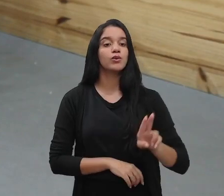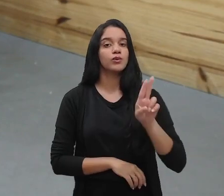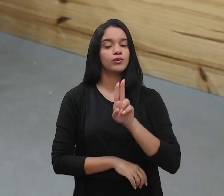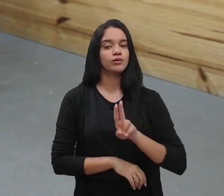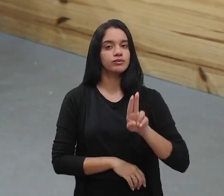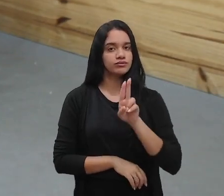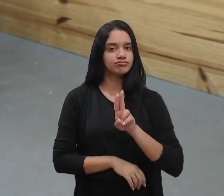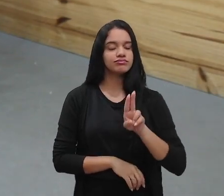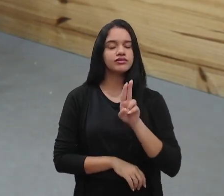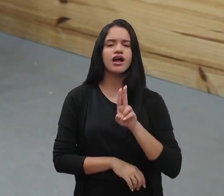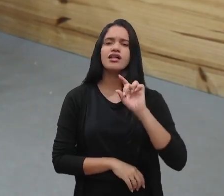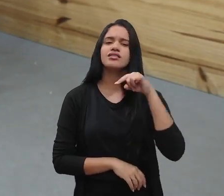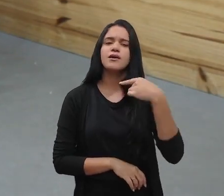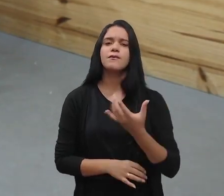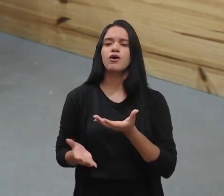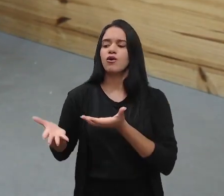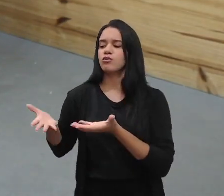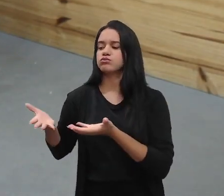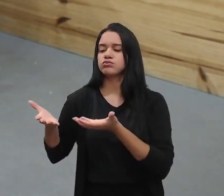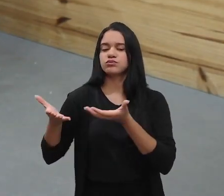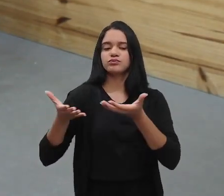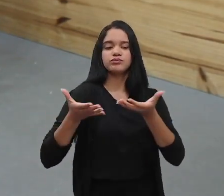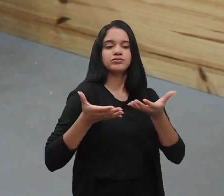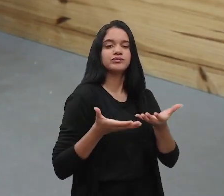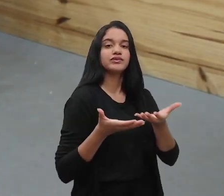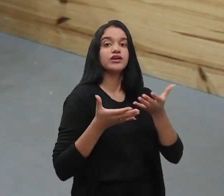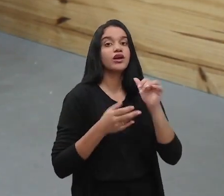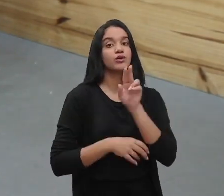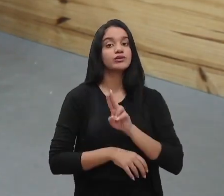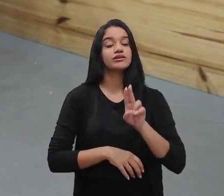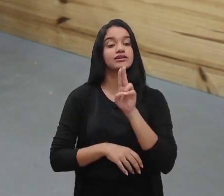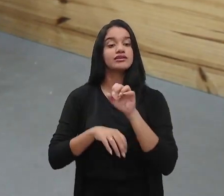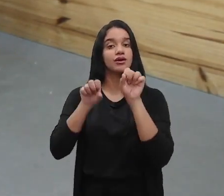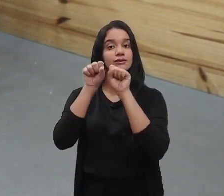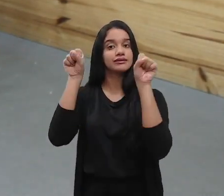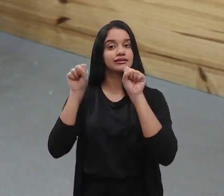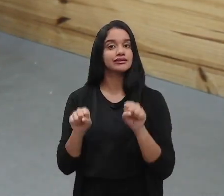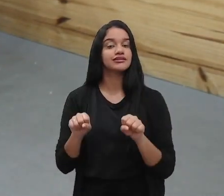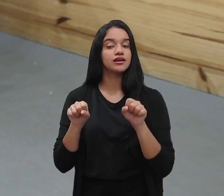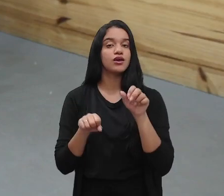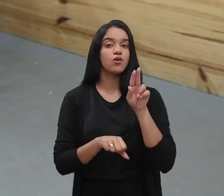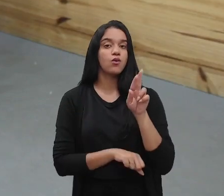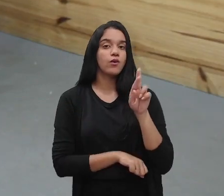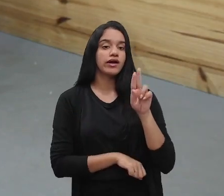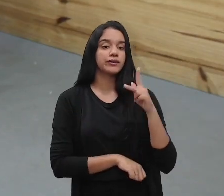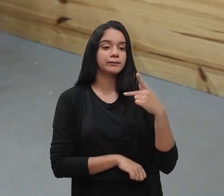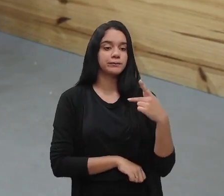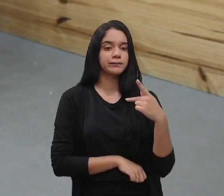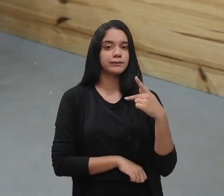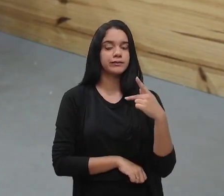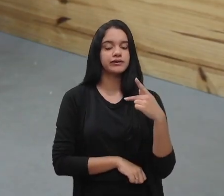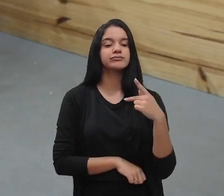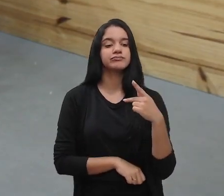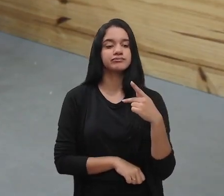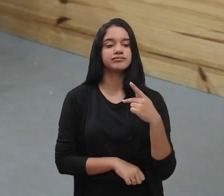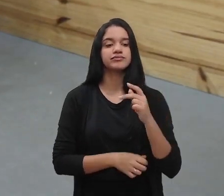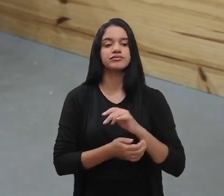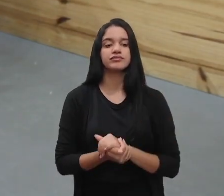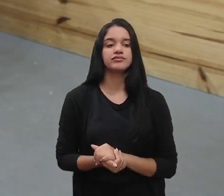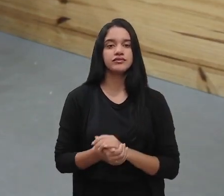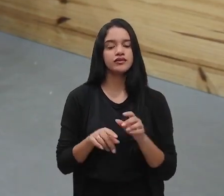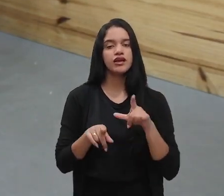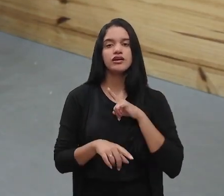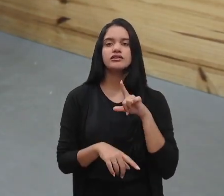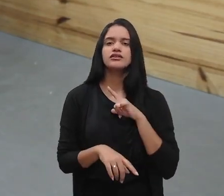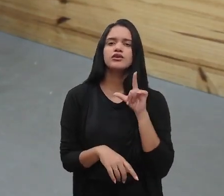utilizar, depois de carregar o saco, ele vai ter que utilizar o sistema, um RP, por exemplo, um sistema de gestão, para incluir... Tem que ter um mínimo